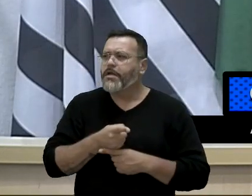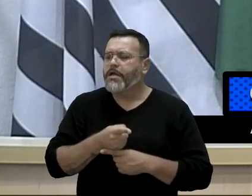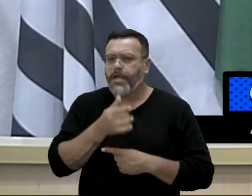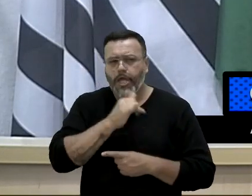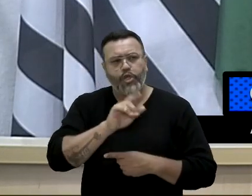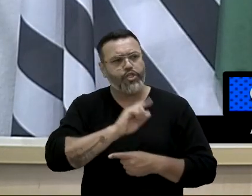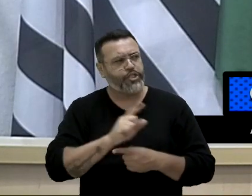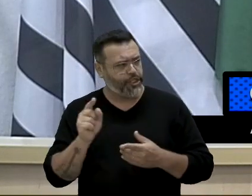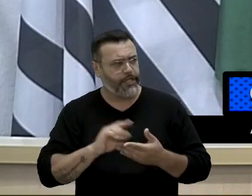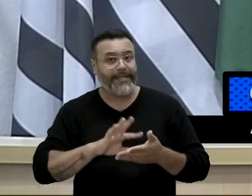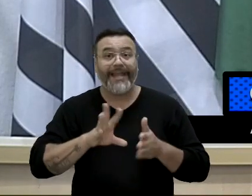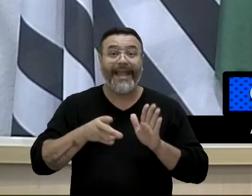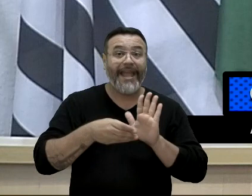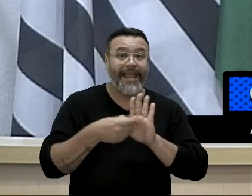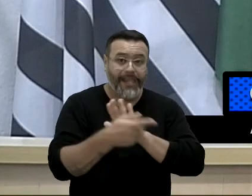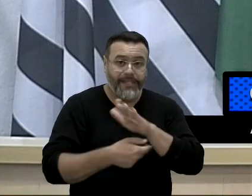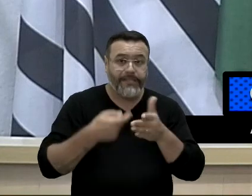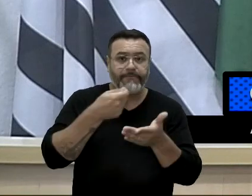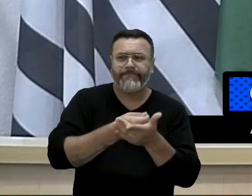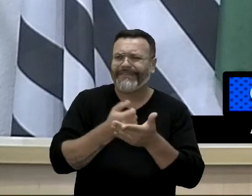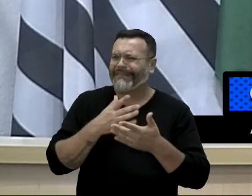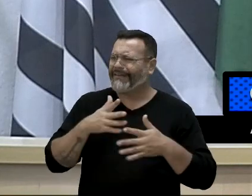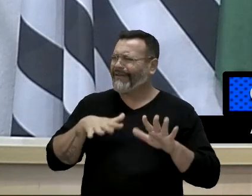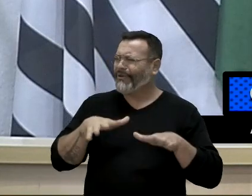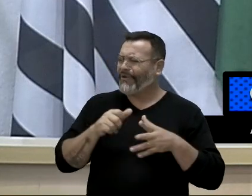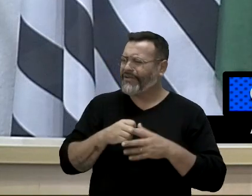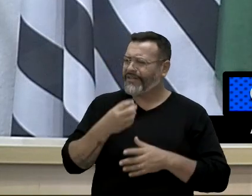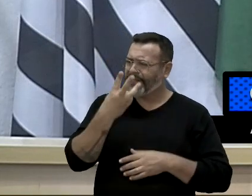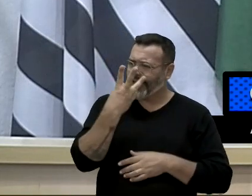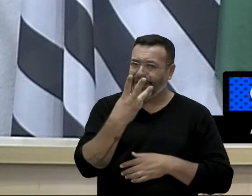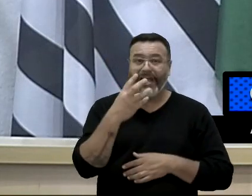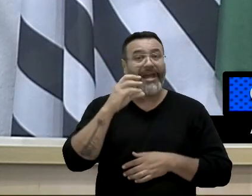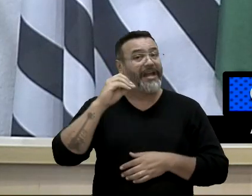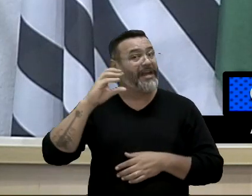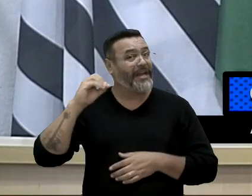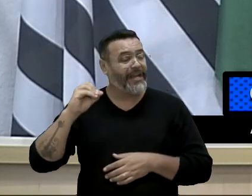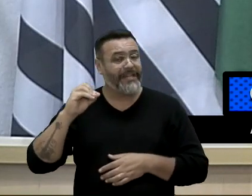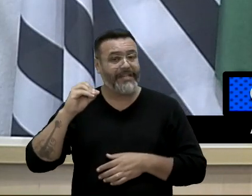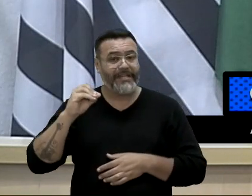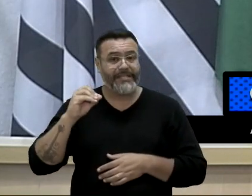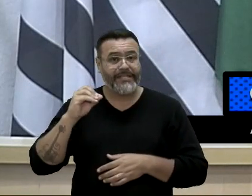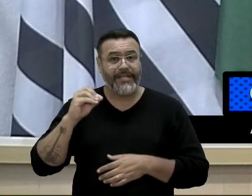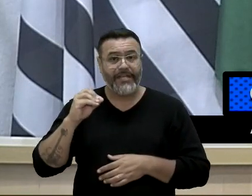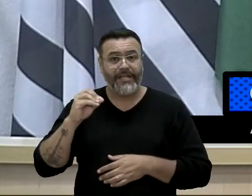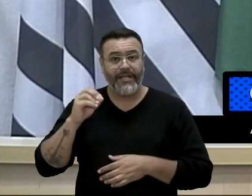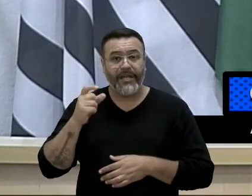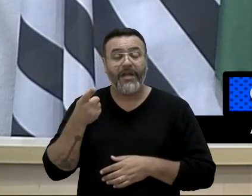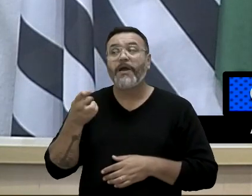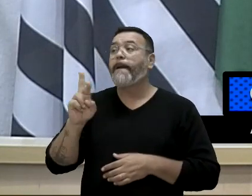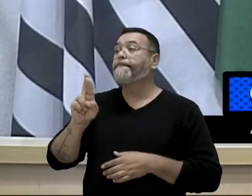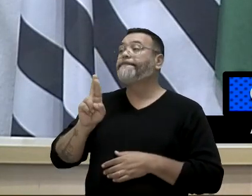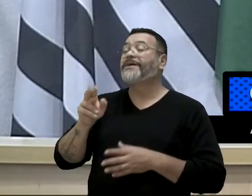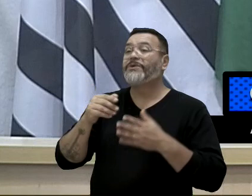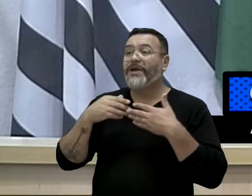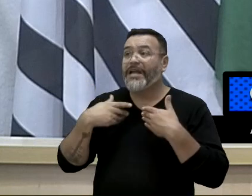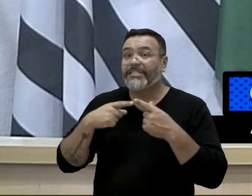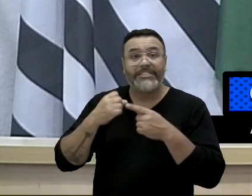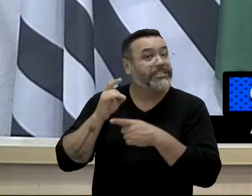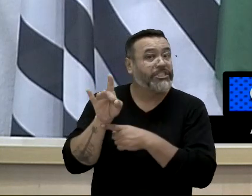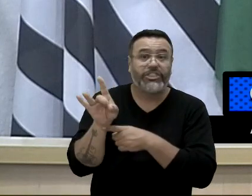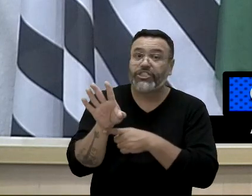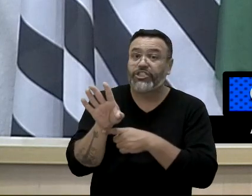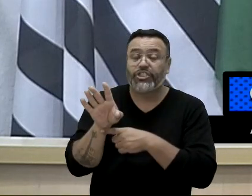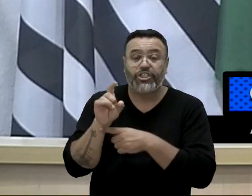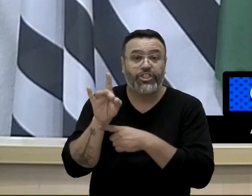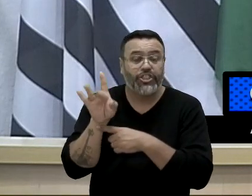fui uma que mandei, eu acho que 300 mil reais somente para a obstetrícia. E quando eu vou deparar, não foi. A emenda